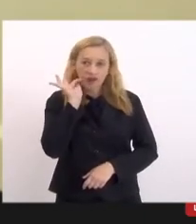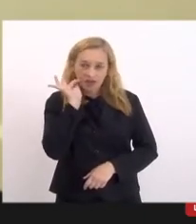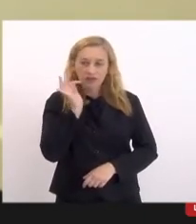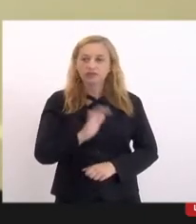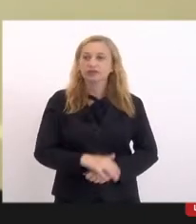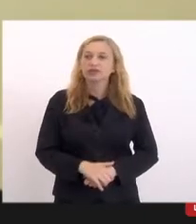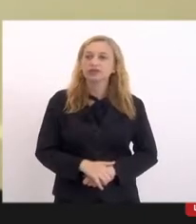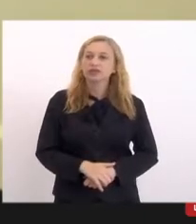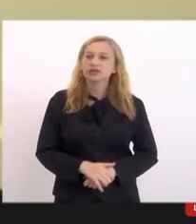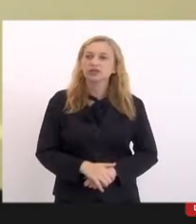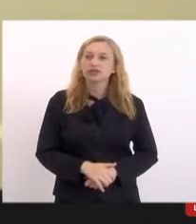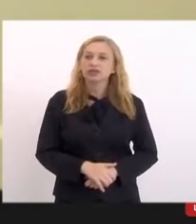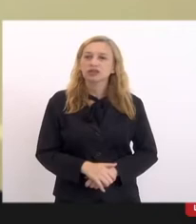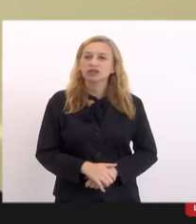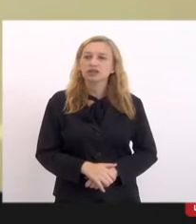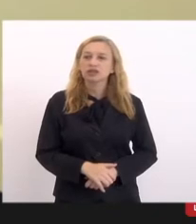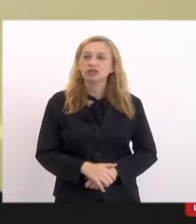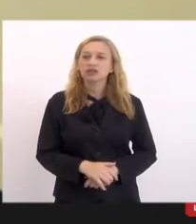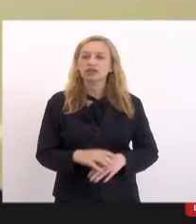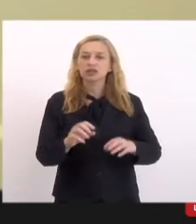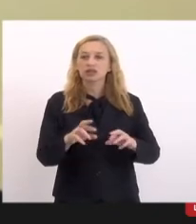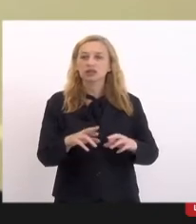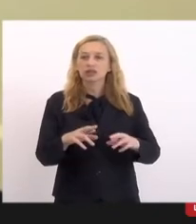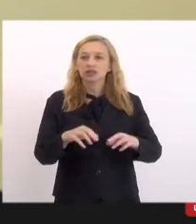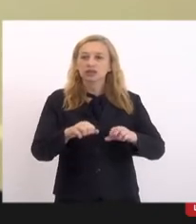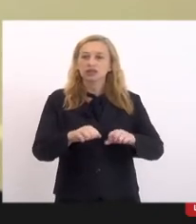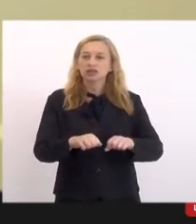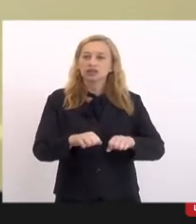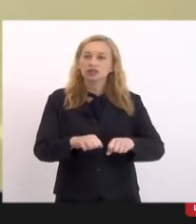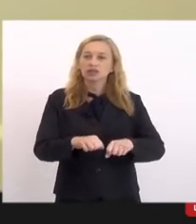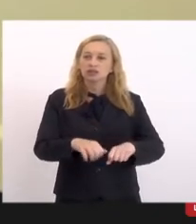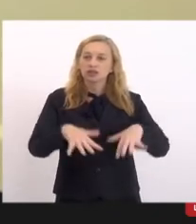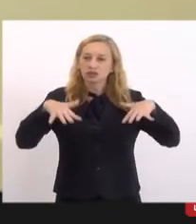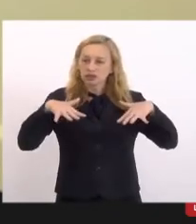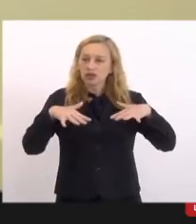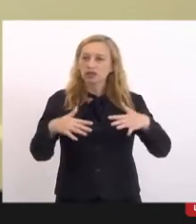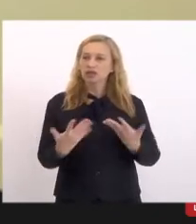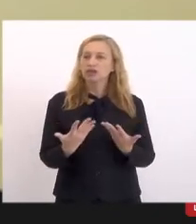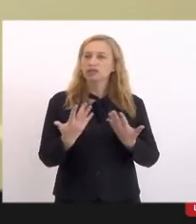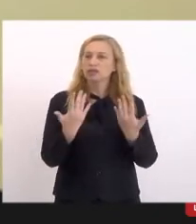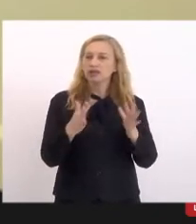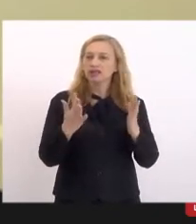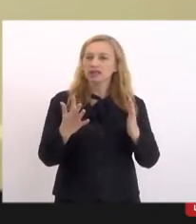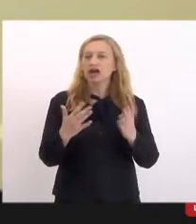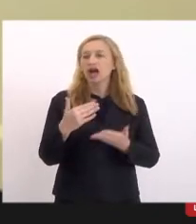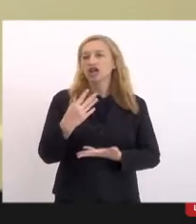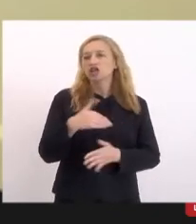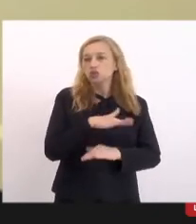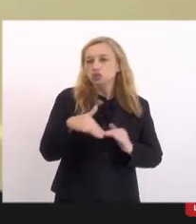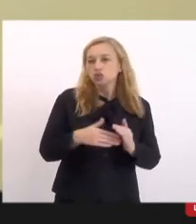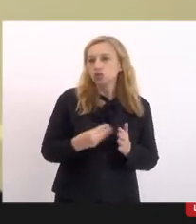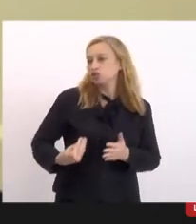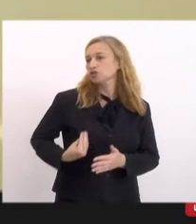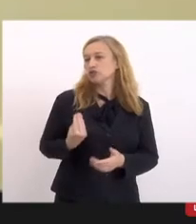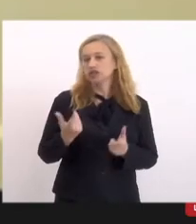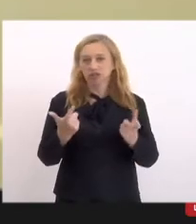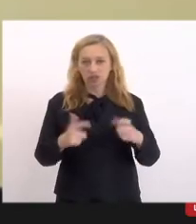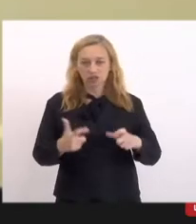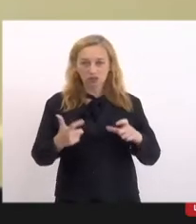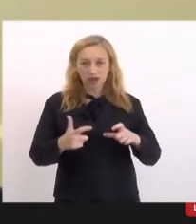né, que promoveu a audiência, cumprimentar todos os presentes aqui na sala, na